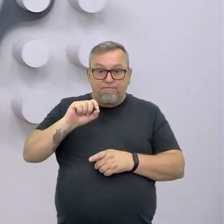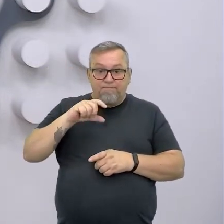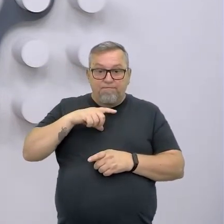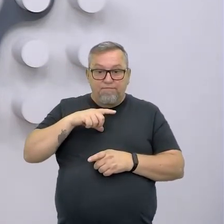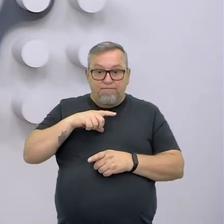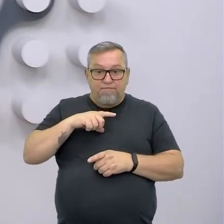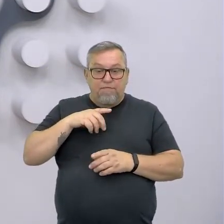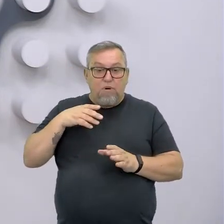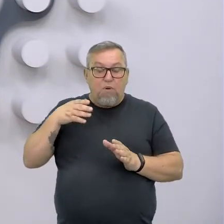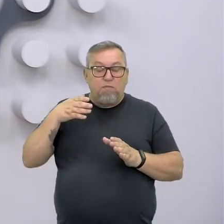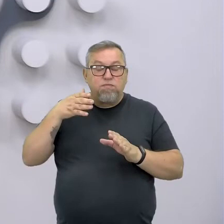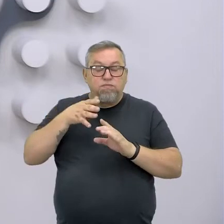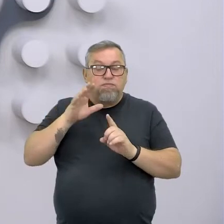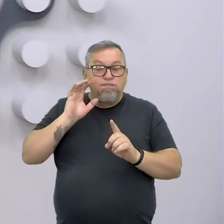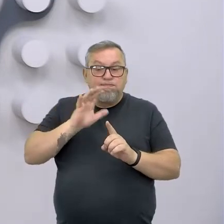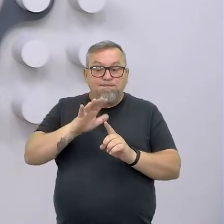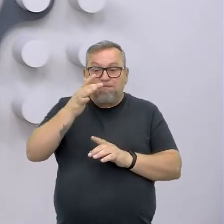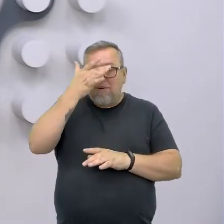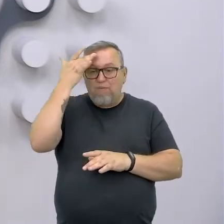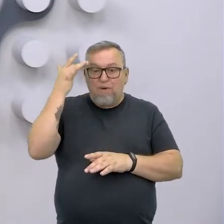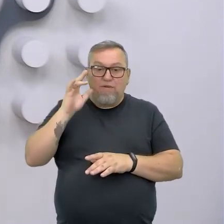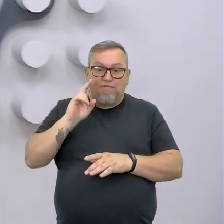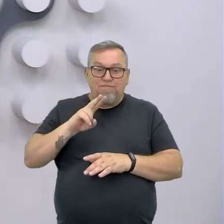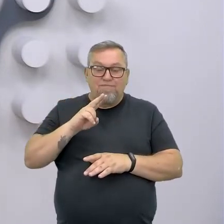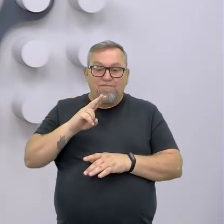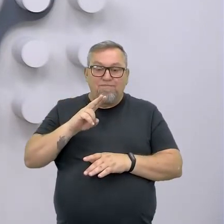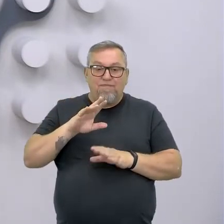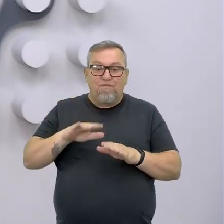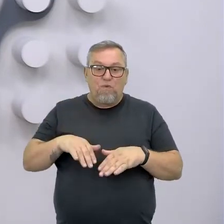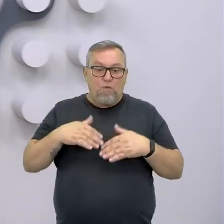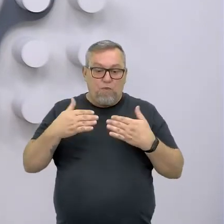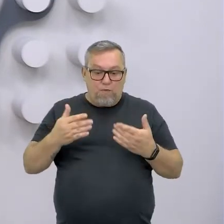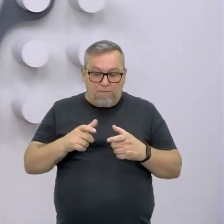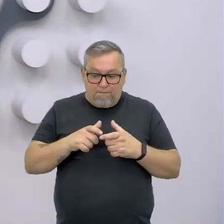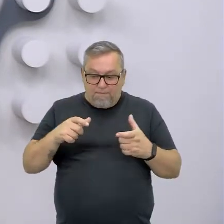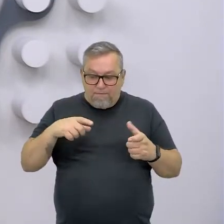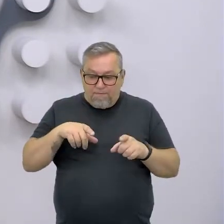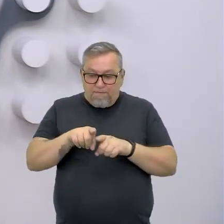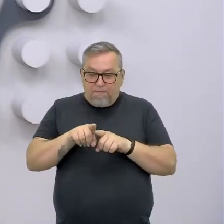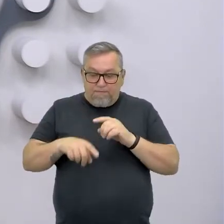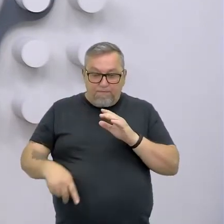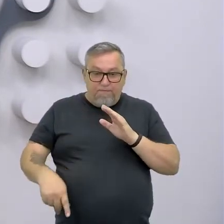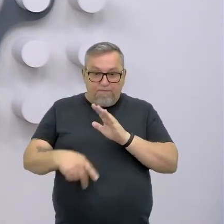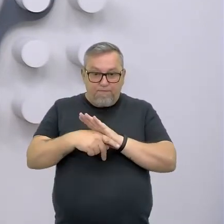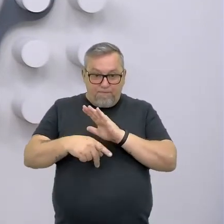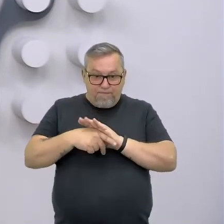sendo abordadas pela população. Então, quanto maior for o caráter